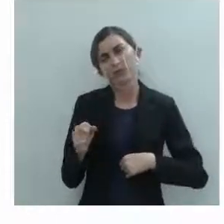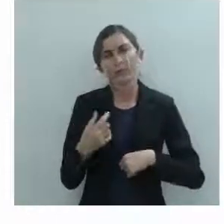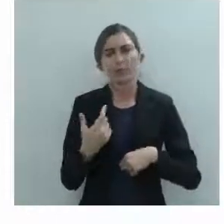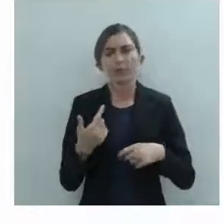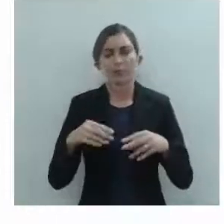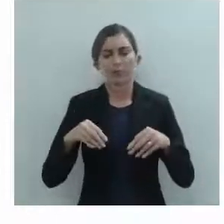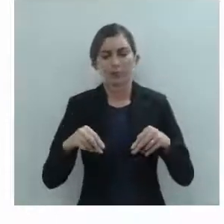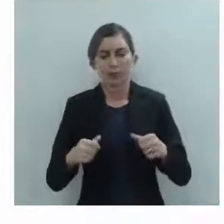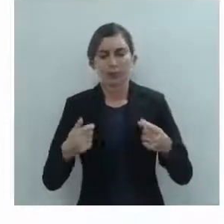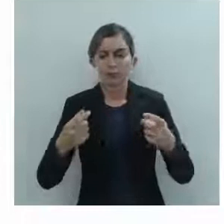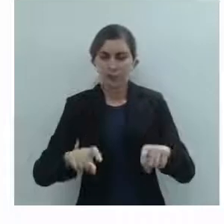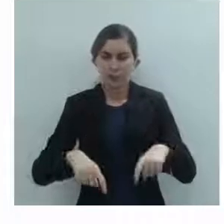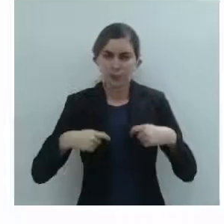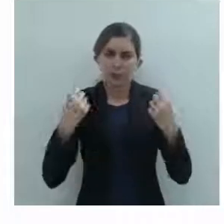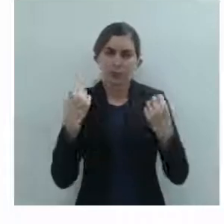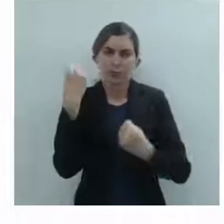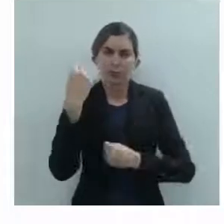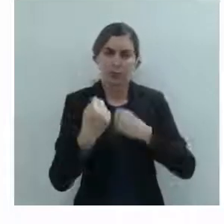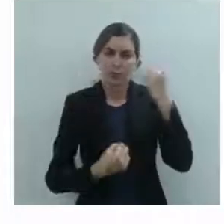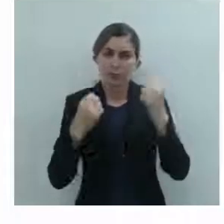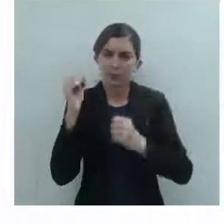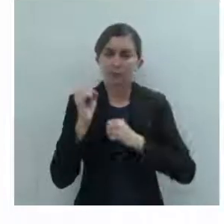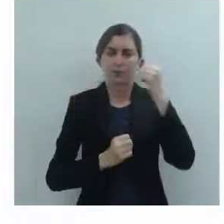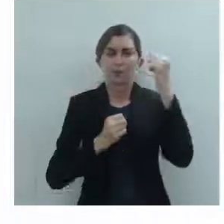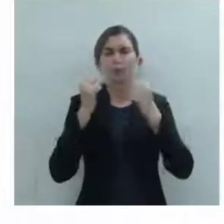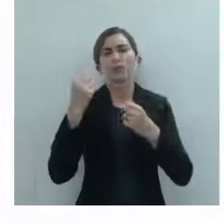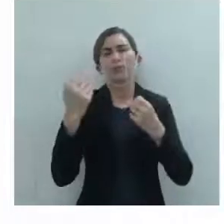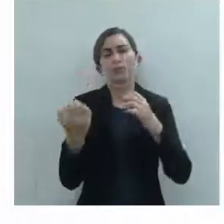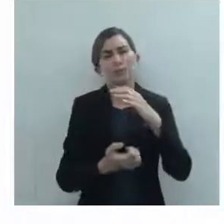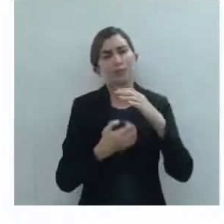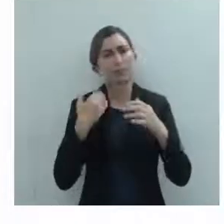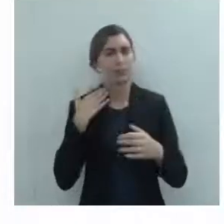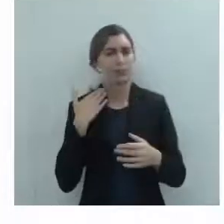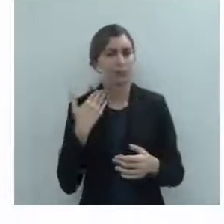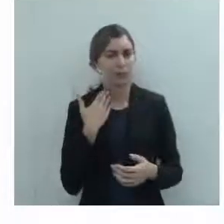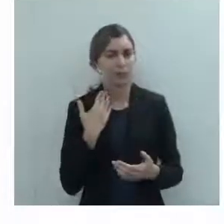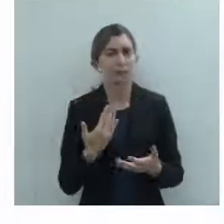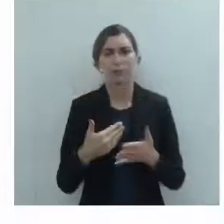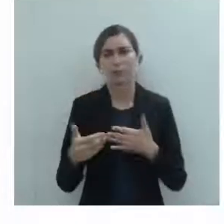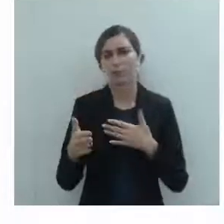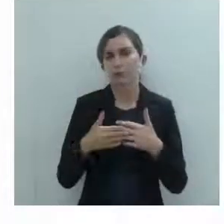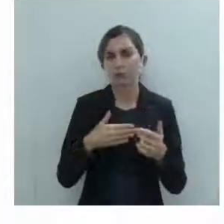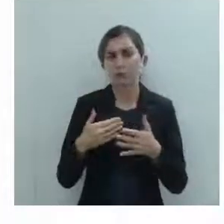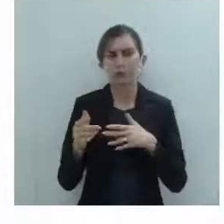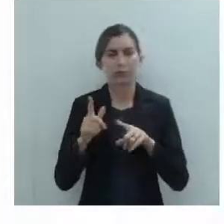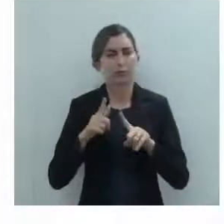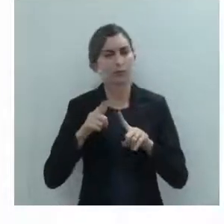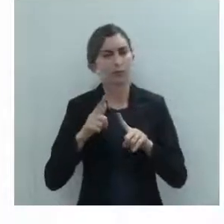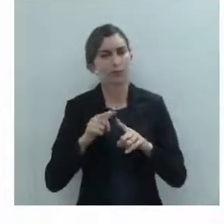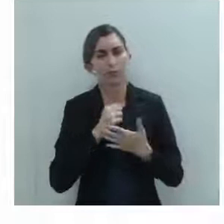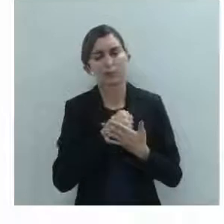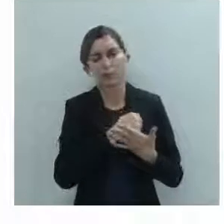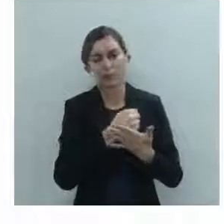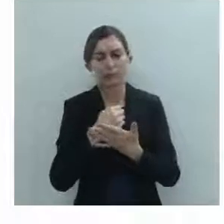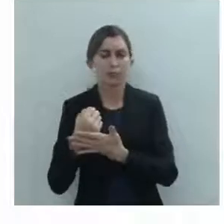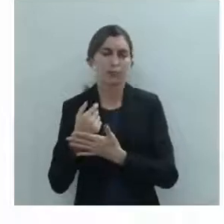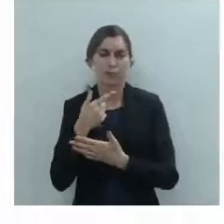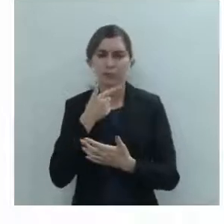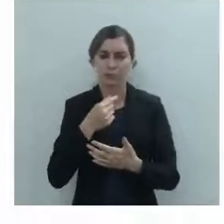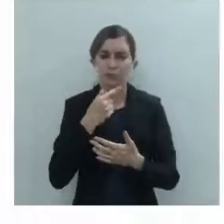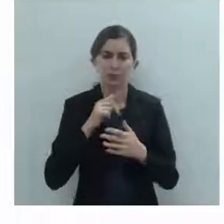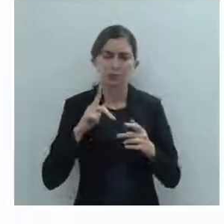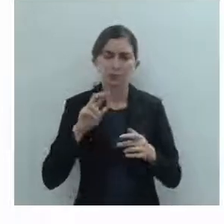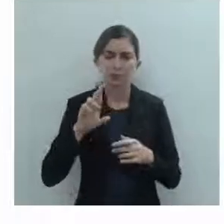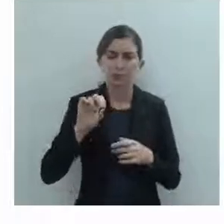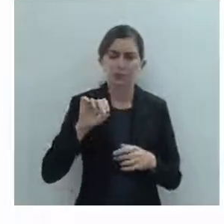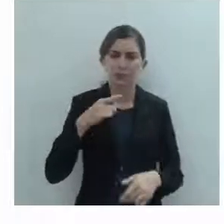Terra das fábricas dos bancos qualquer tipo de e-mail que auxilia o homem na